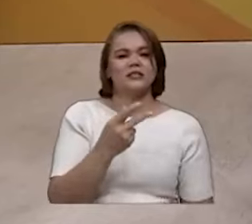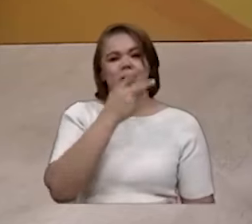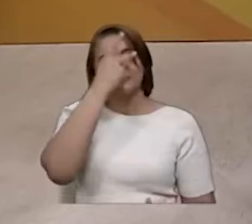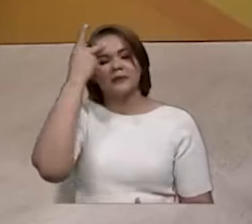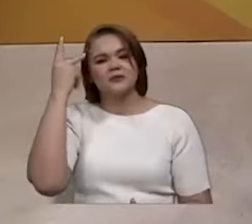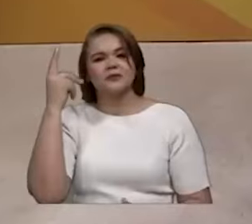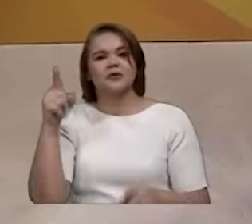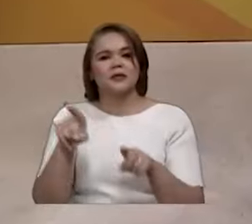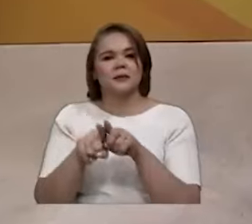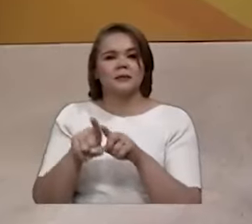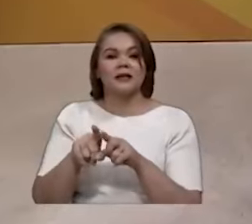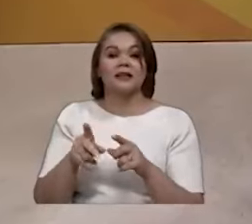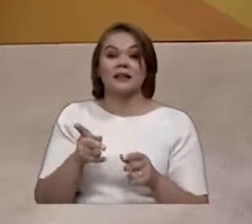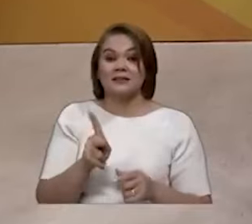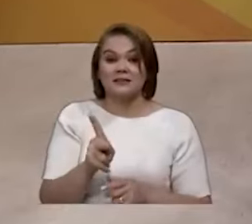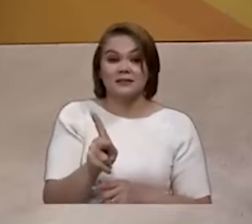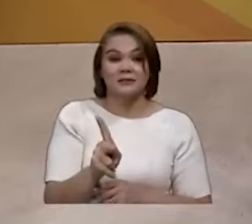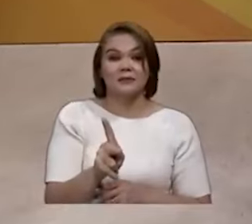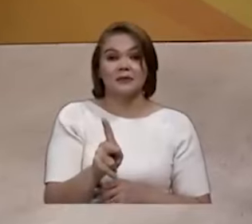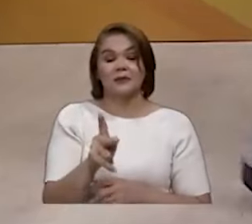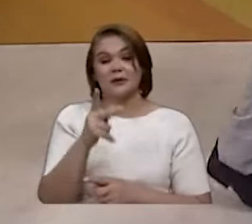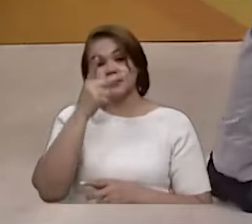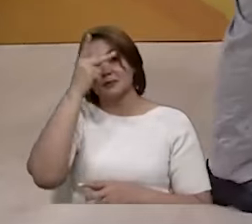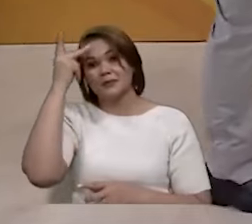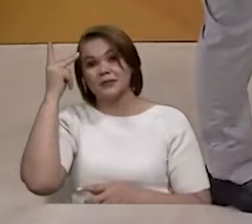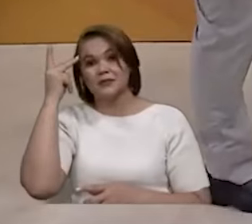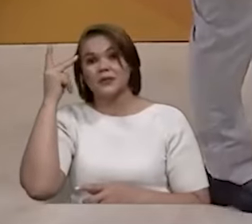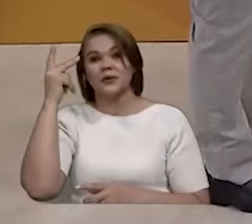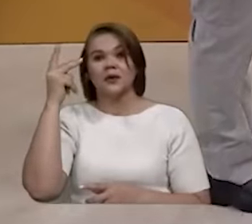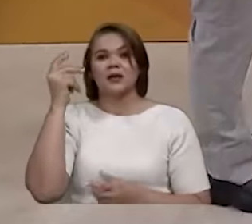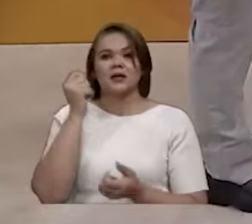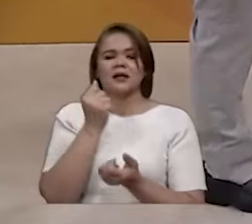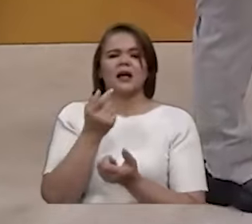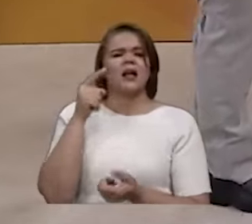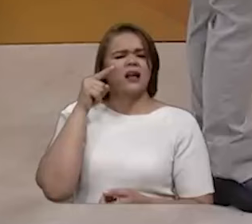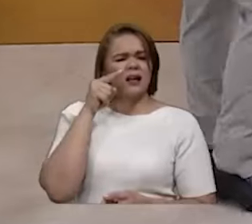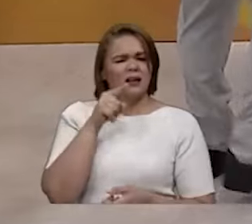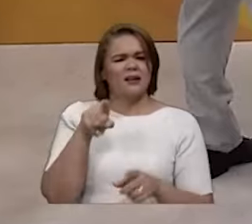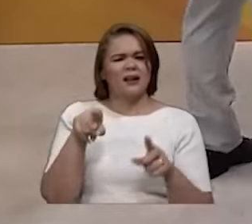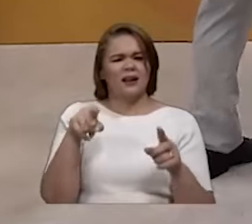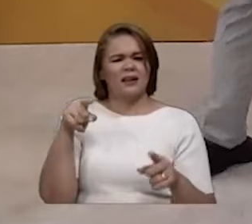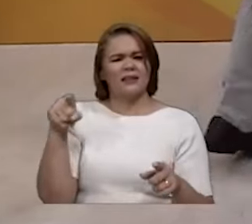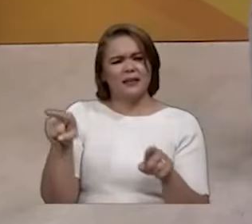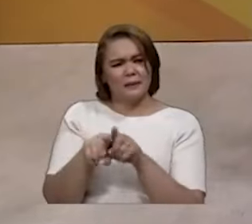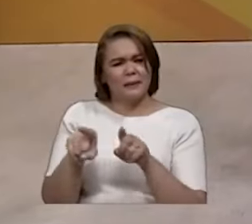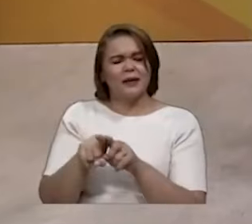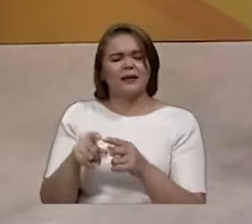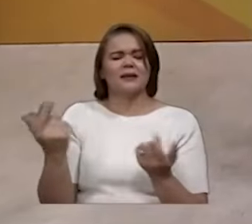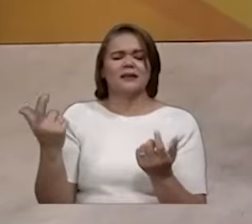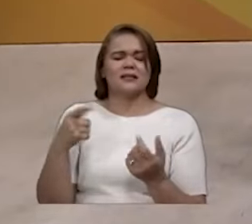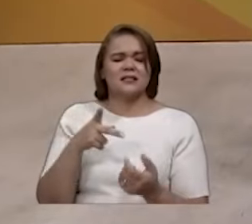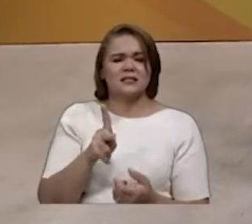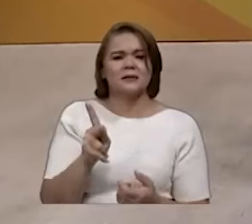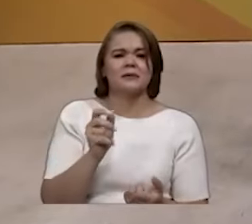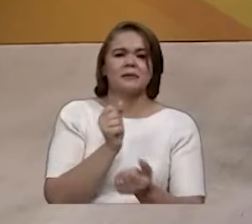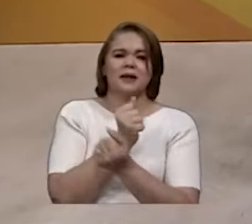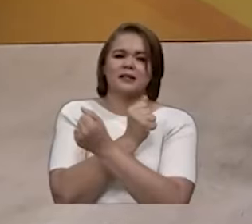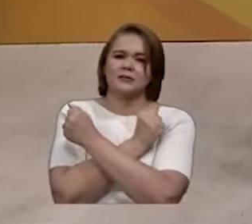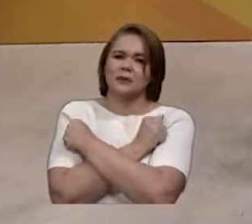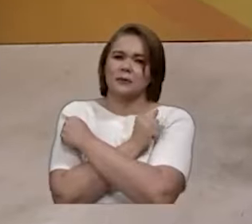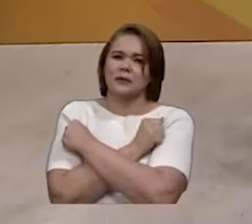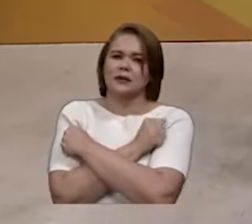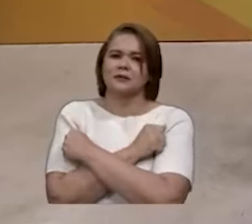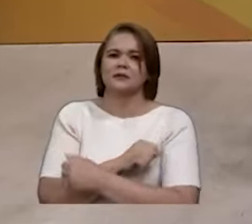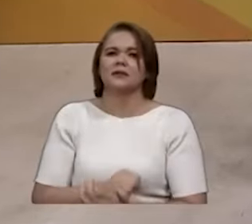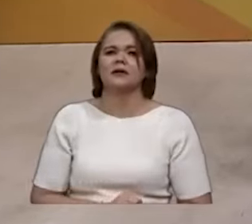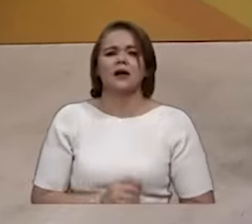que adquirem, acreditam. Ele também merece o nosso abraço, o nosso carinho. Ô, Lohanzito! Ele tá, tá na chamada, linha. Deve estar falando